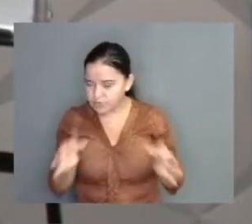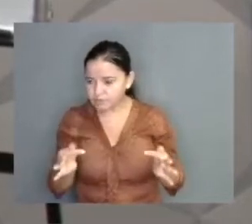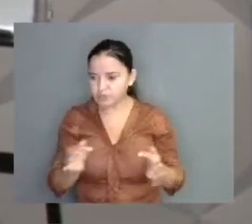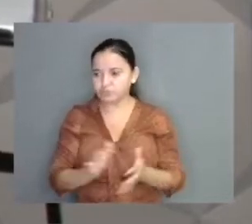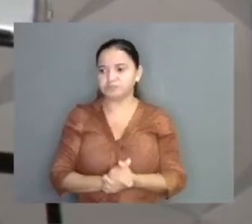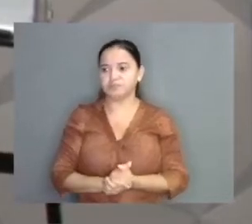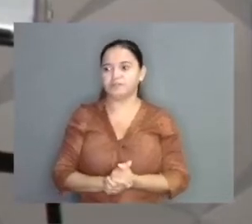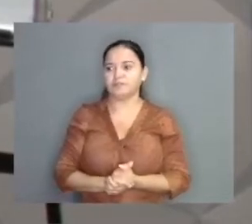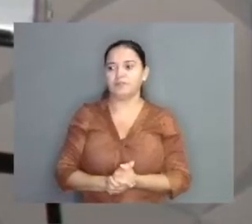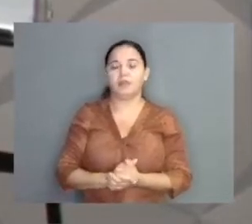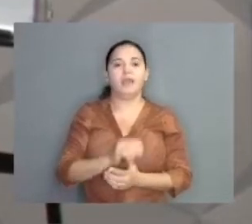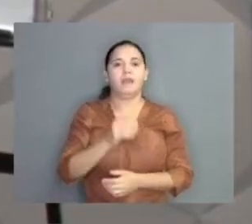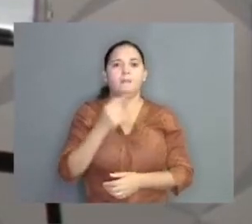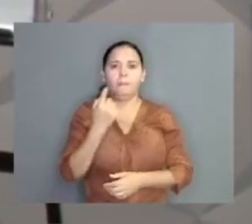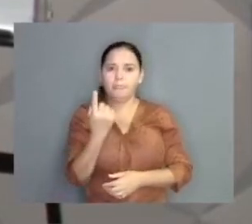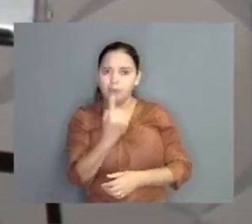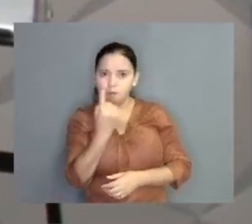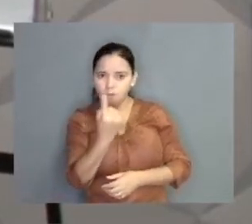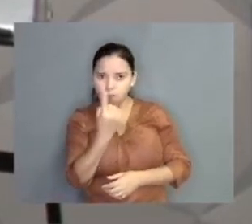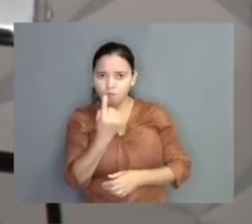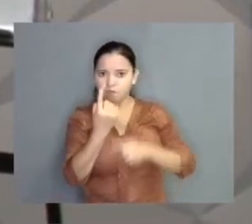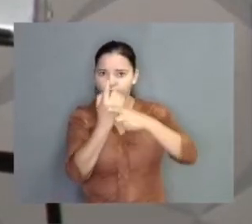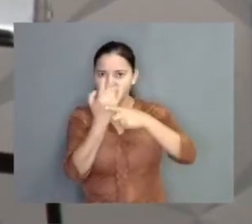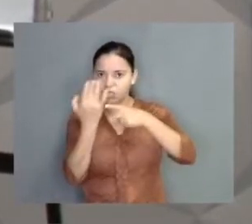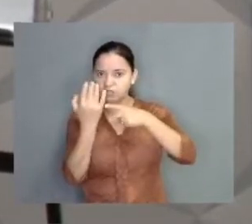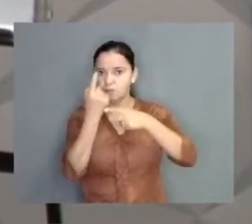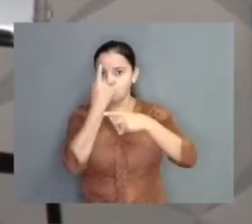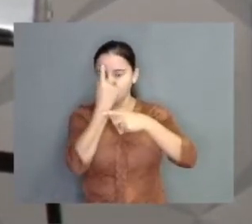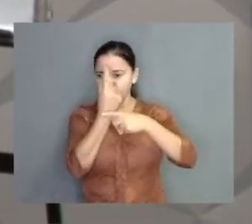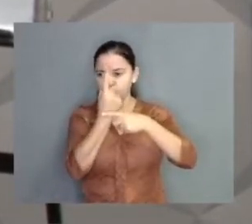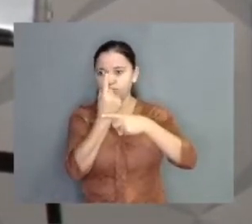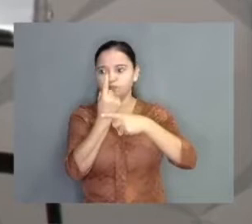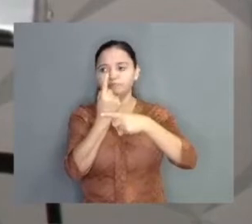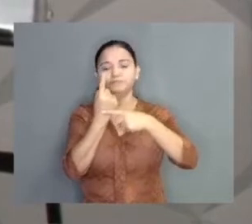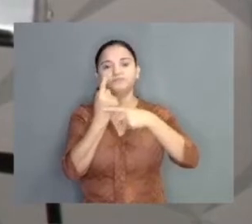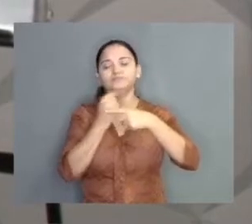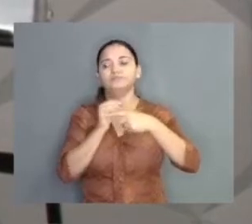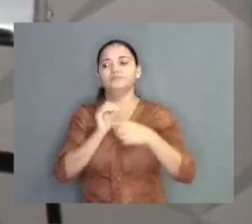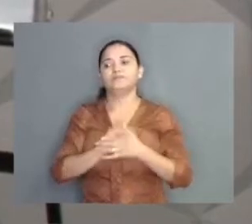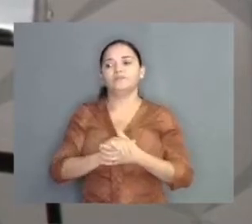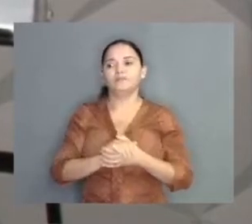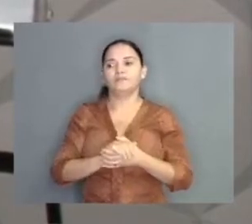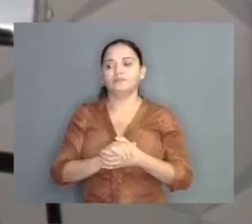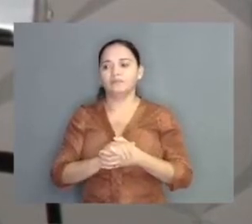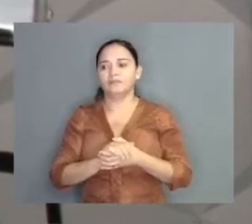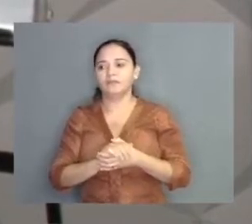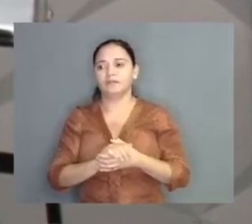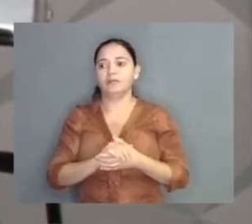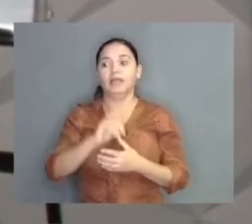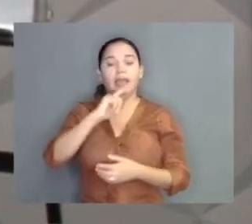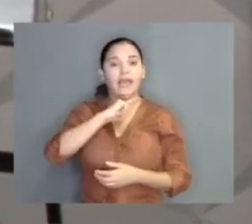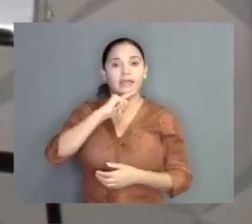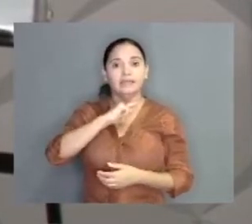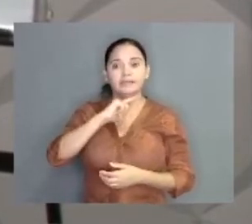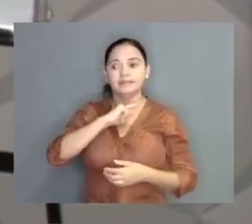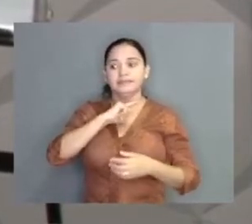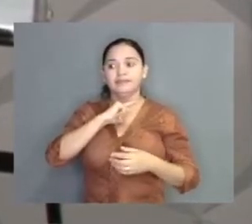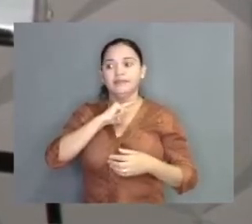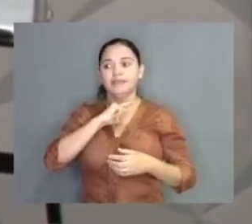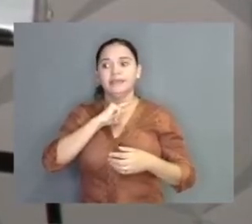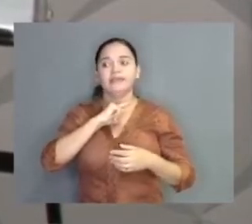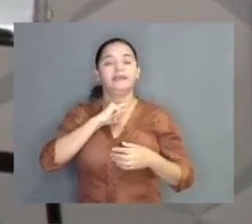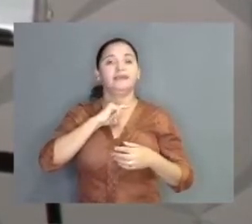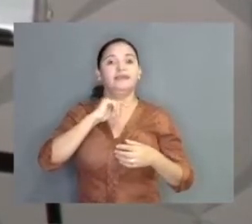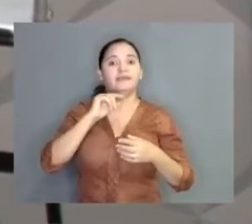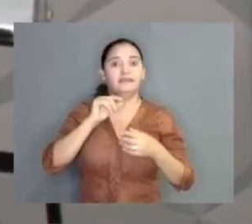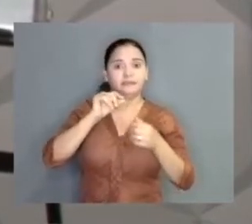1 está sozinho na parte de cima, eu vou repetir. E minha potênciazinha aqui de denominador é 2 a terceira, que a gente viu que é